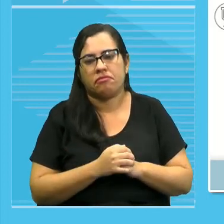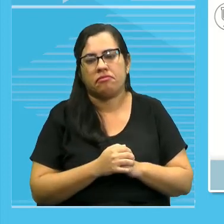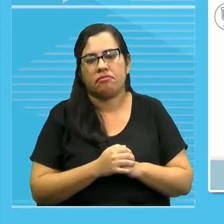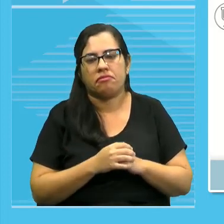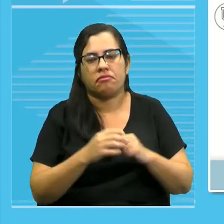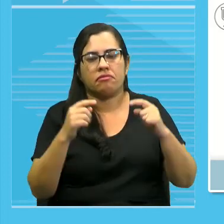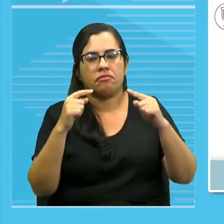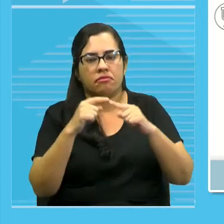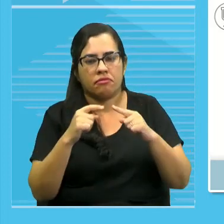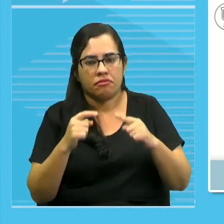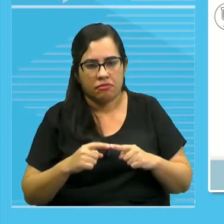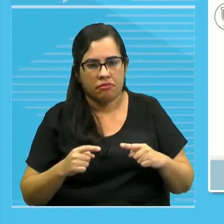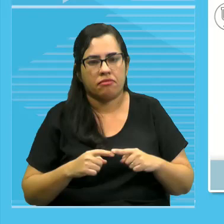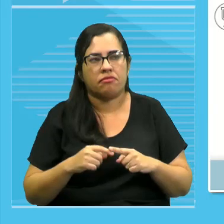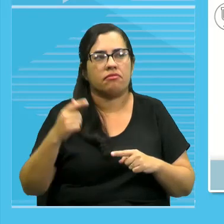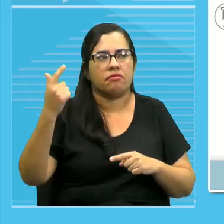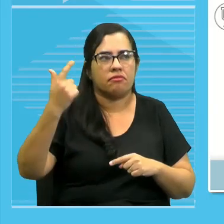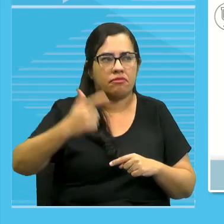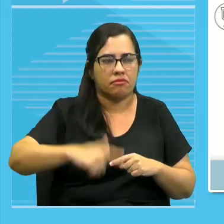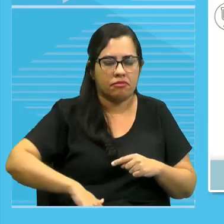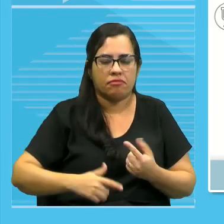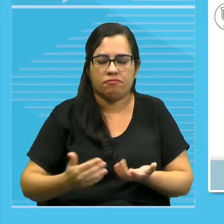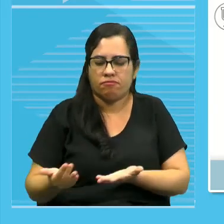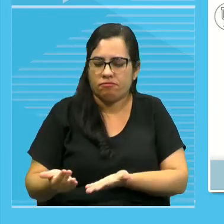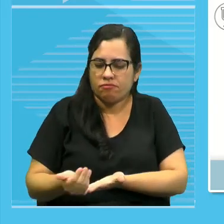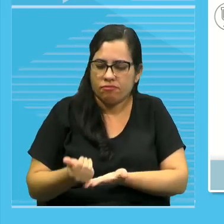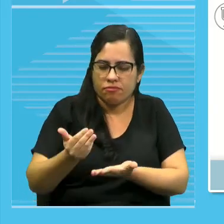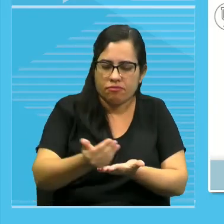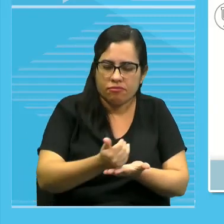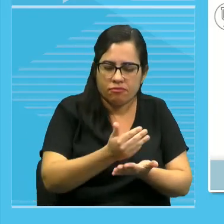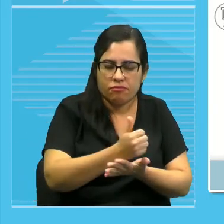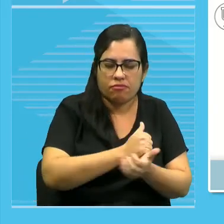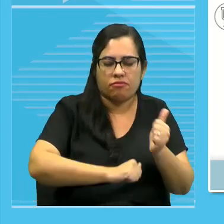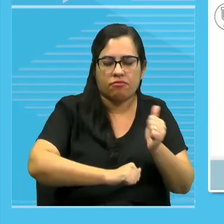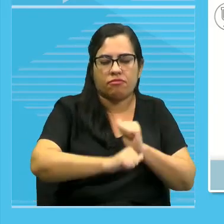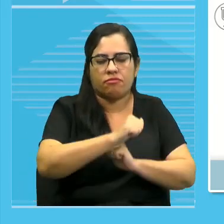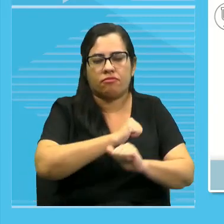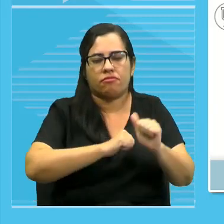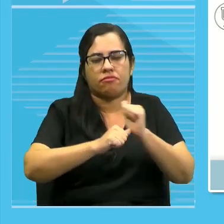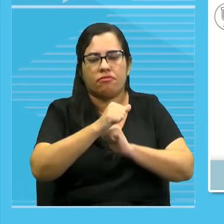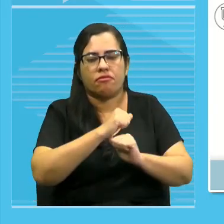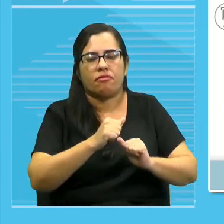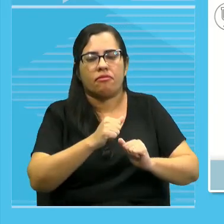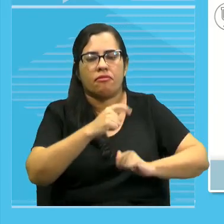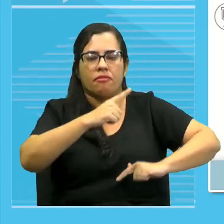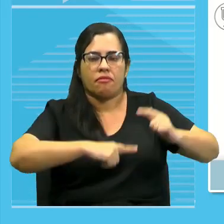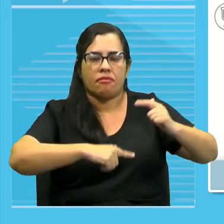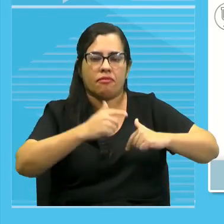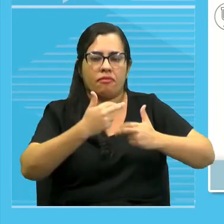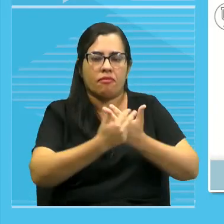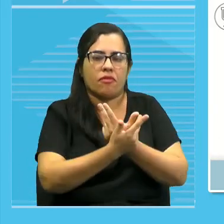são recoletados e transformados em novos materiais